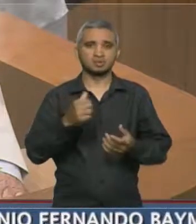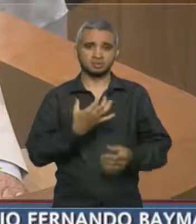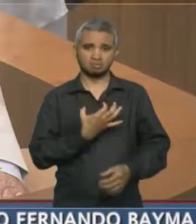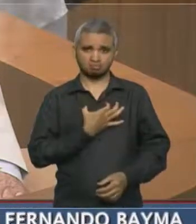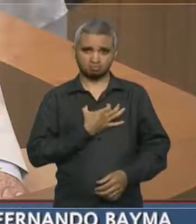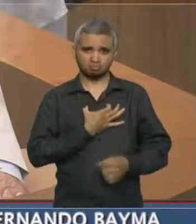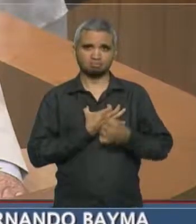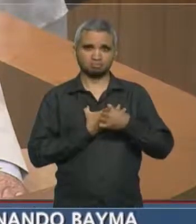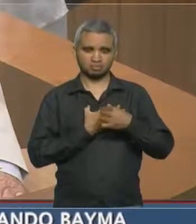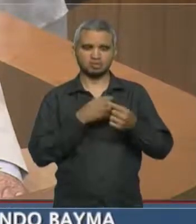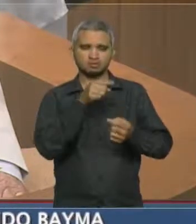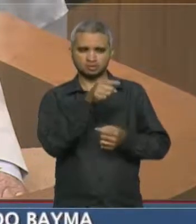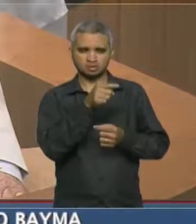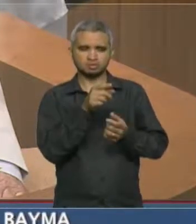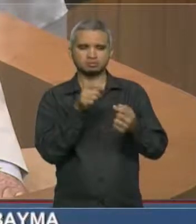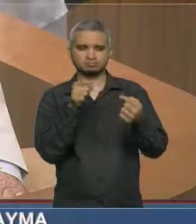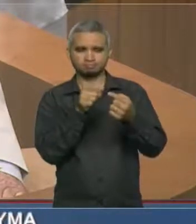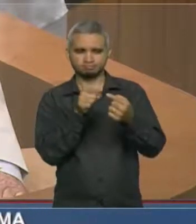merecedor.